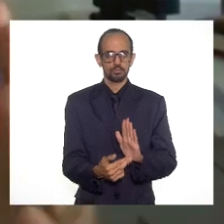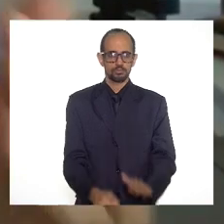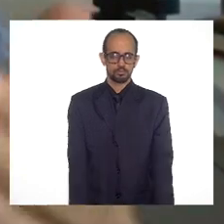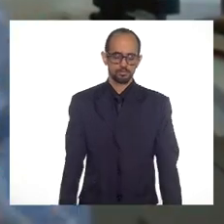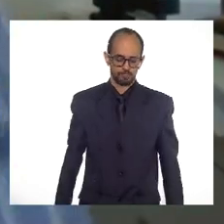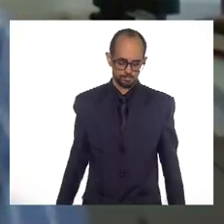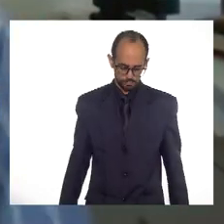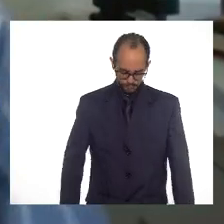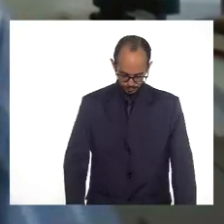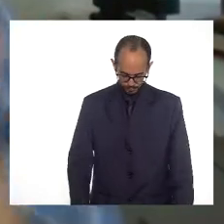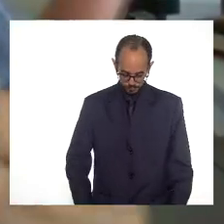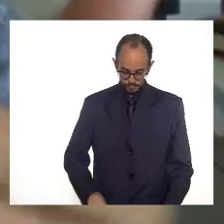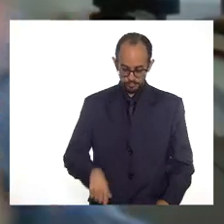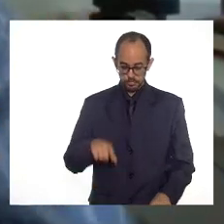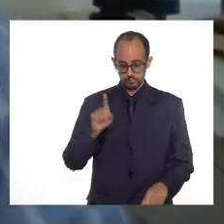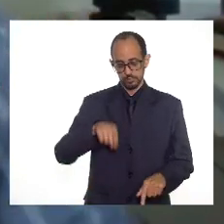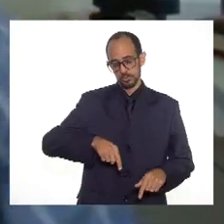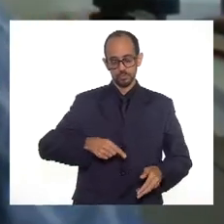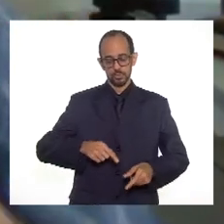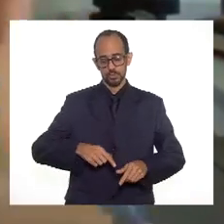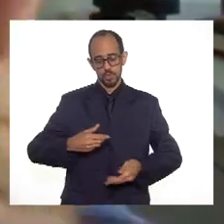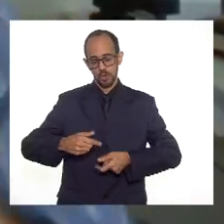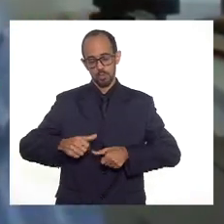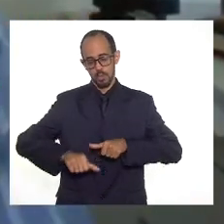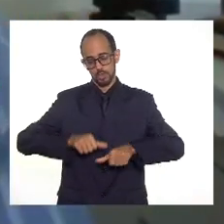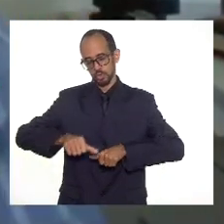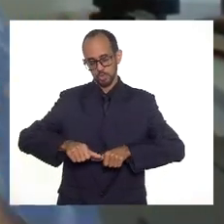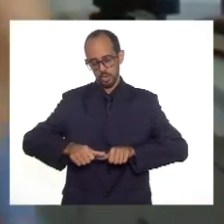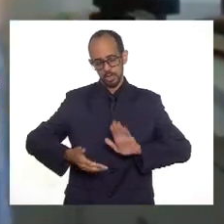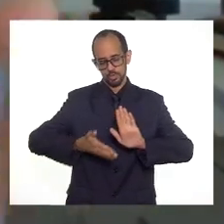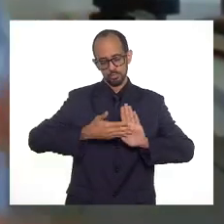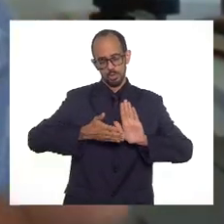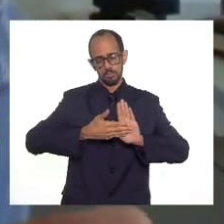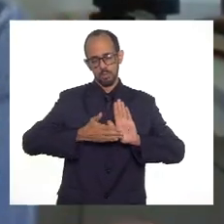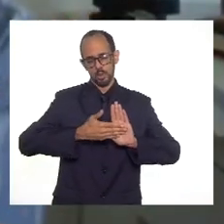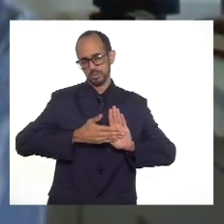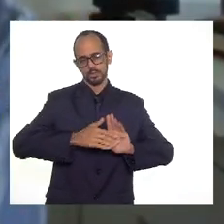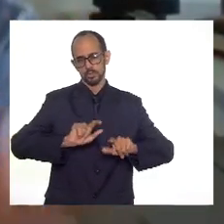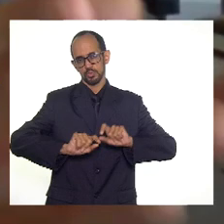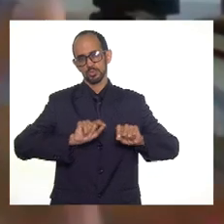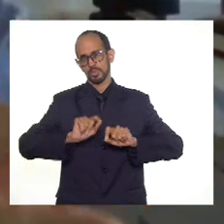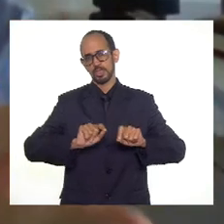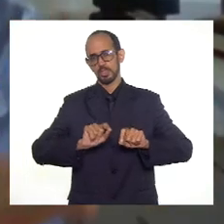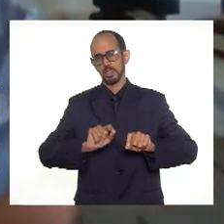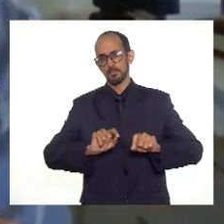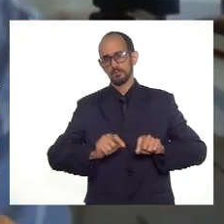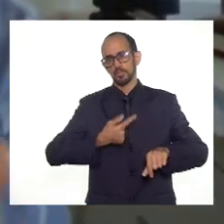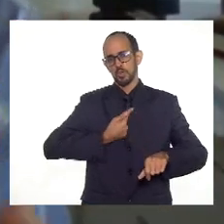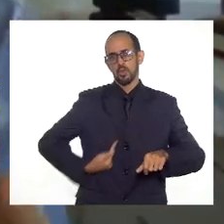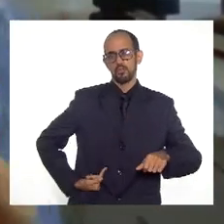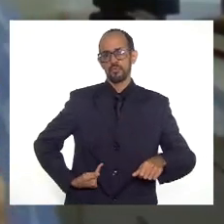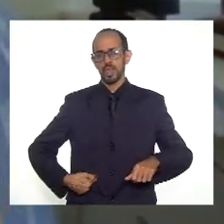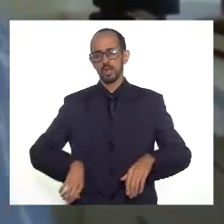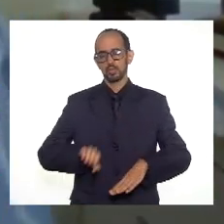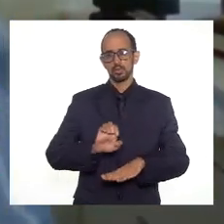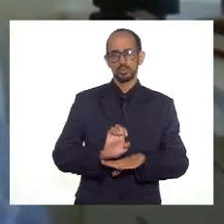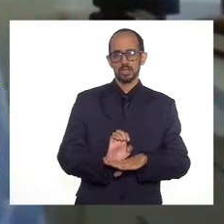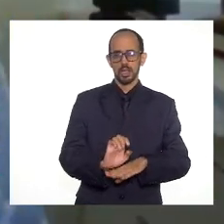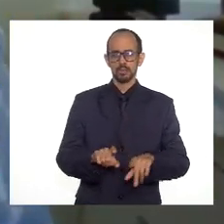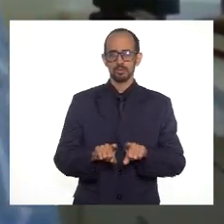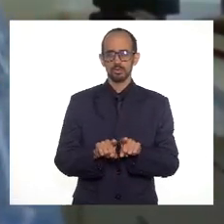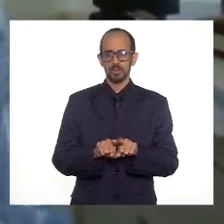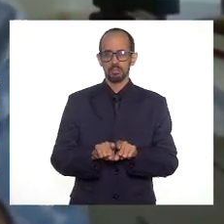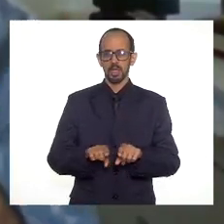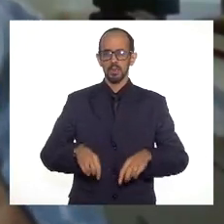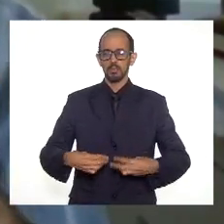E será uma troca de propostas entre o governo do Estado e o Ministério